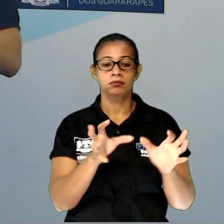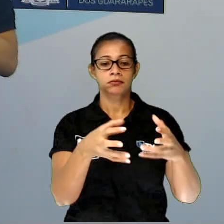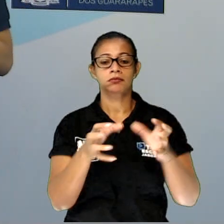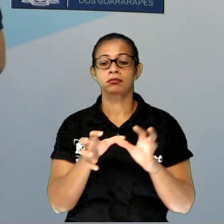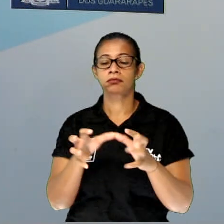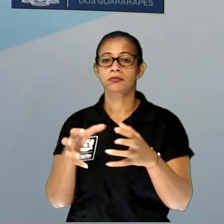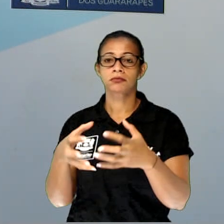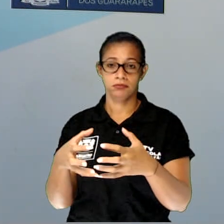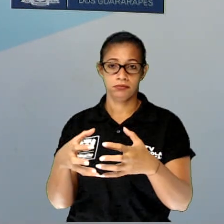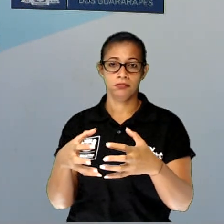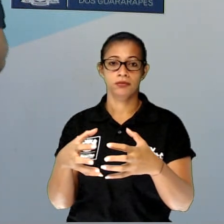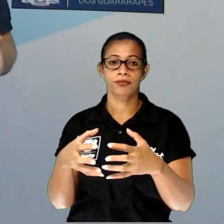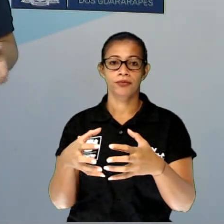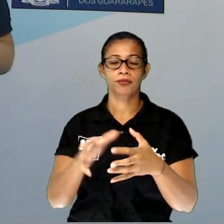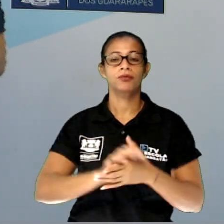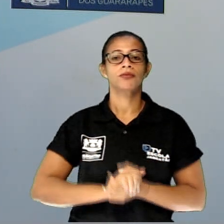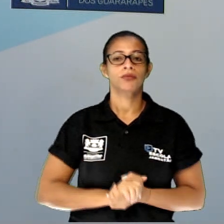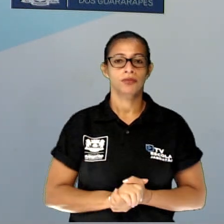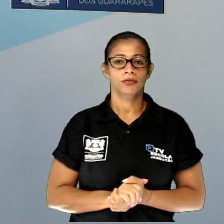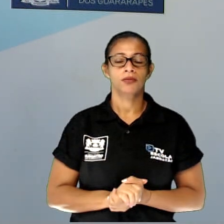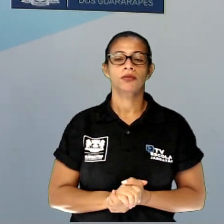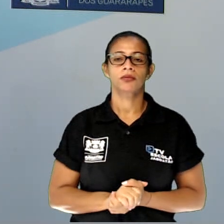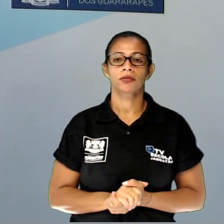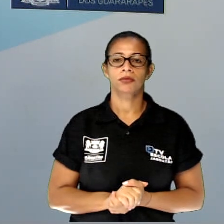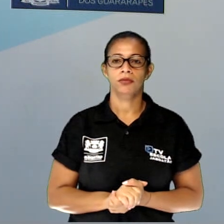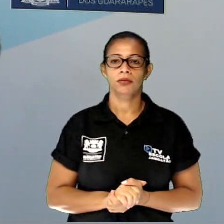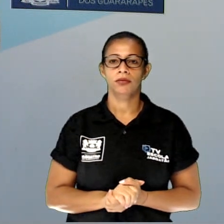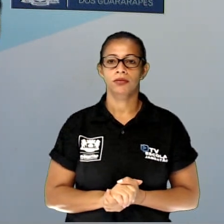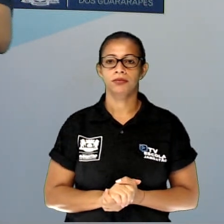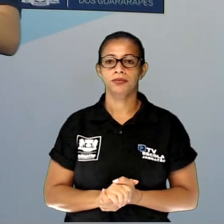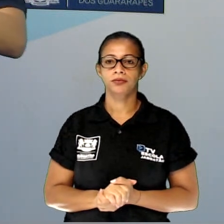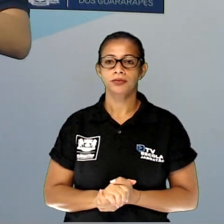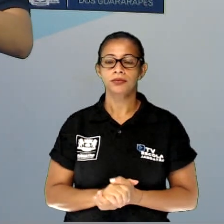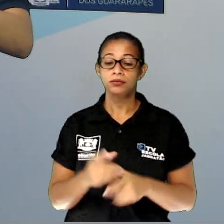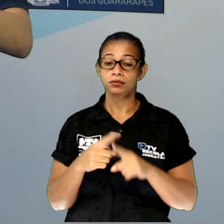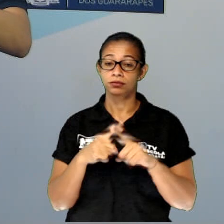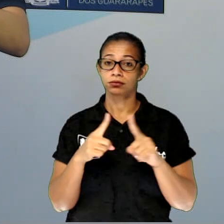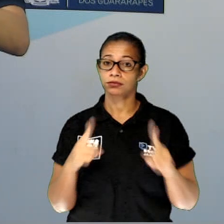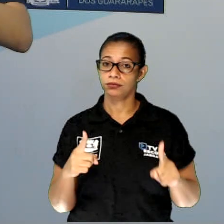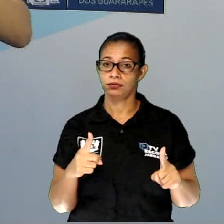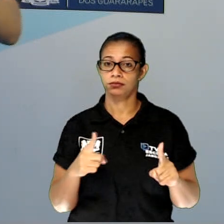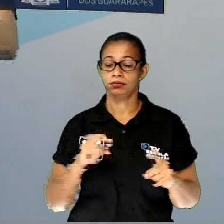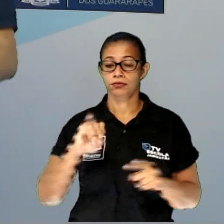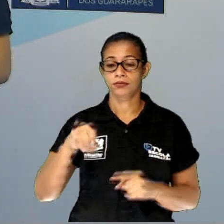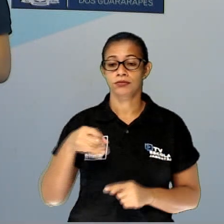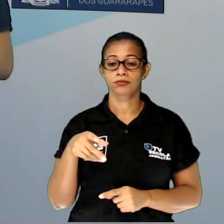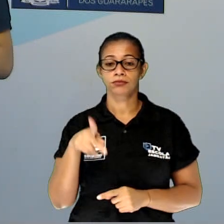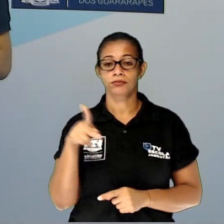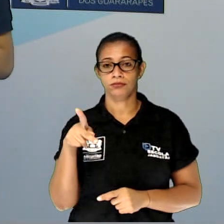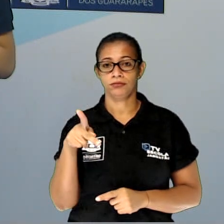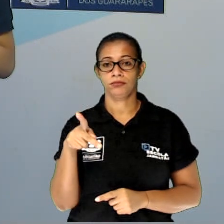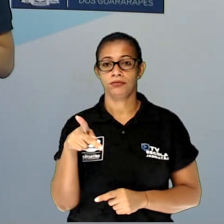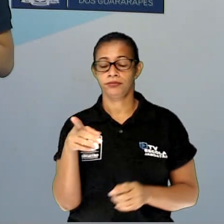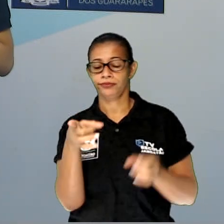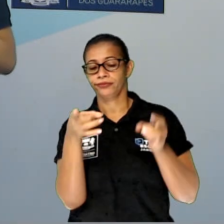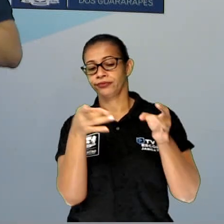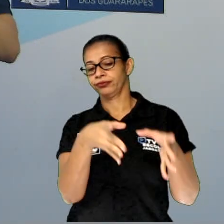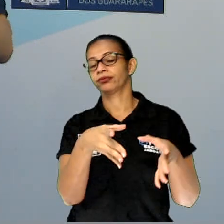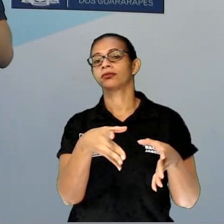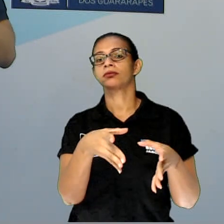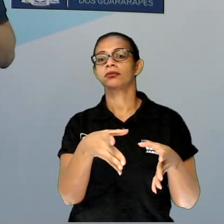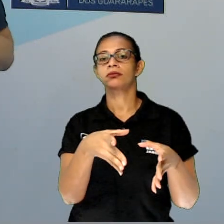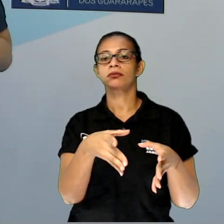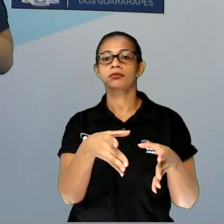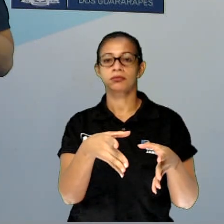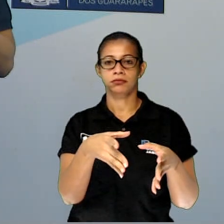ligas camponesas. É um exemplo. Porém, Juscelino ignorou esses problemas. Como o